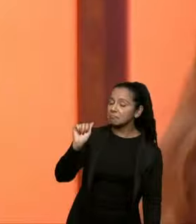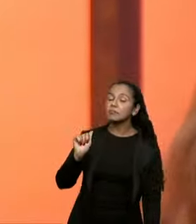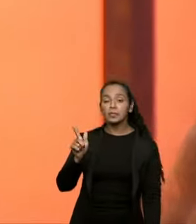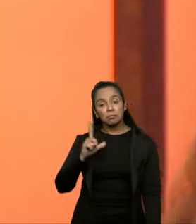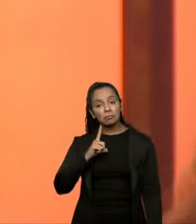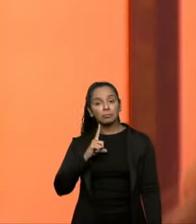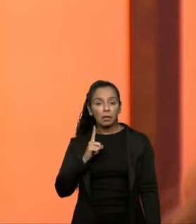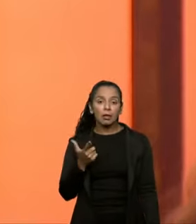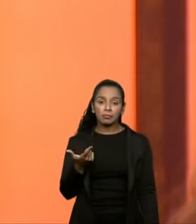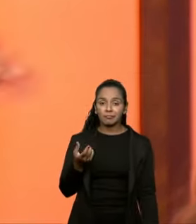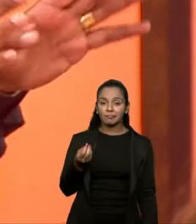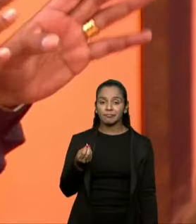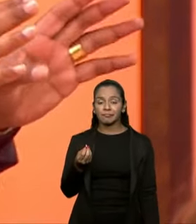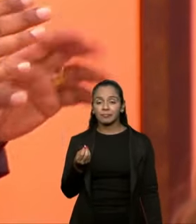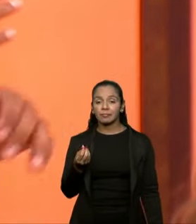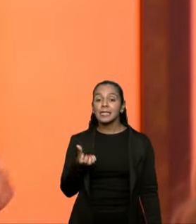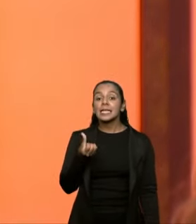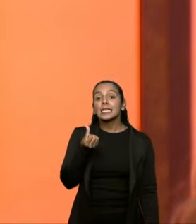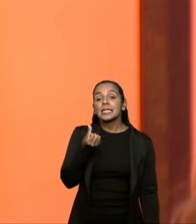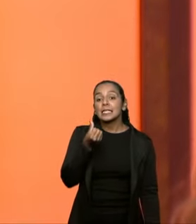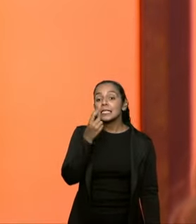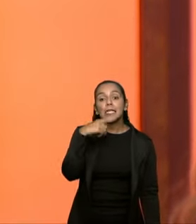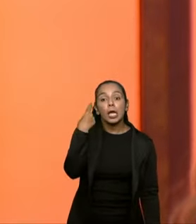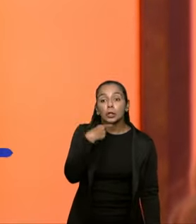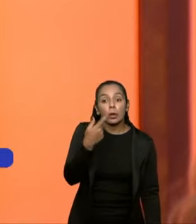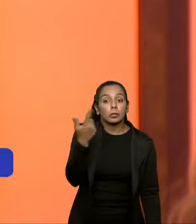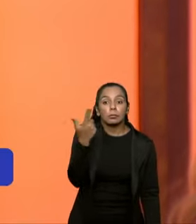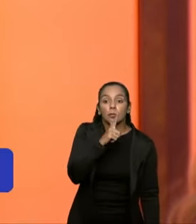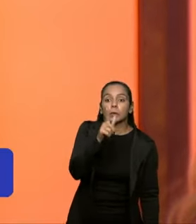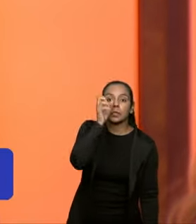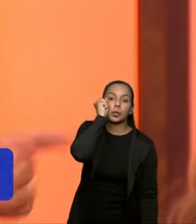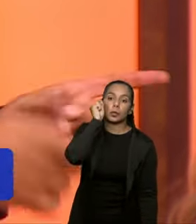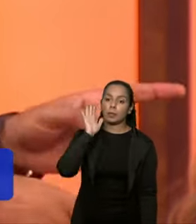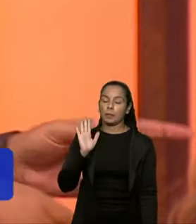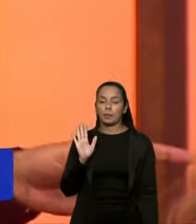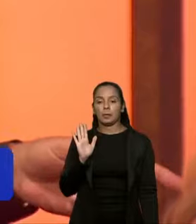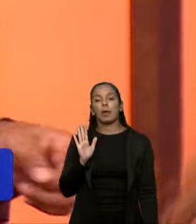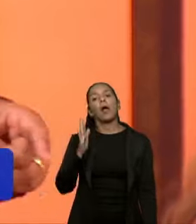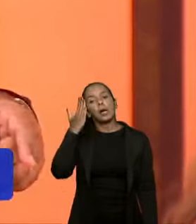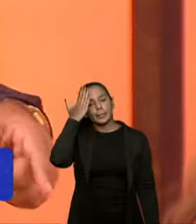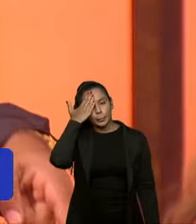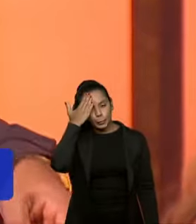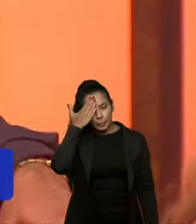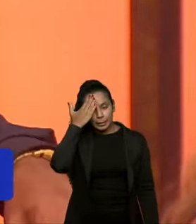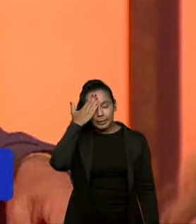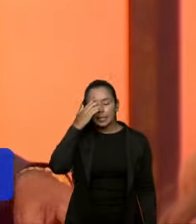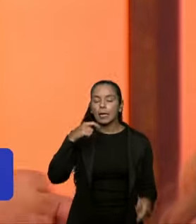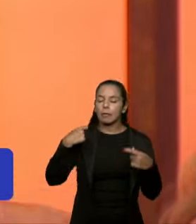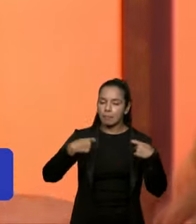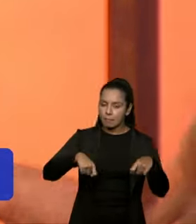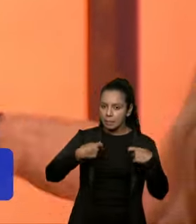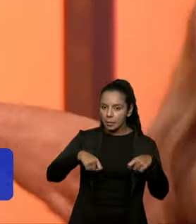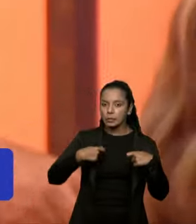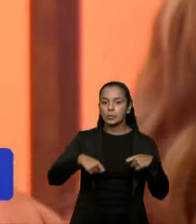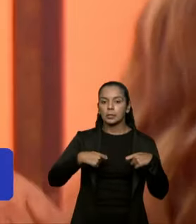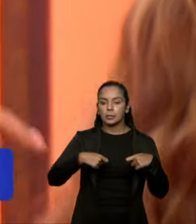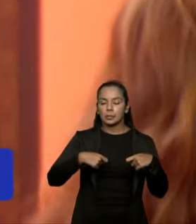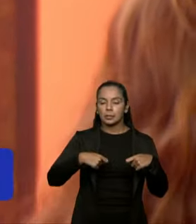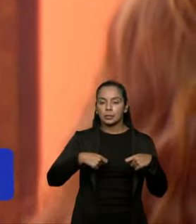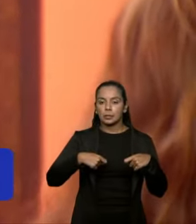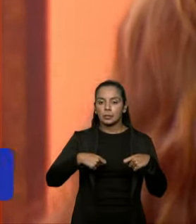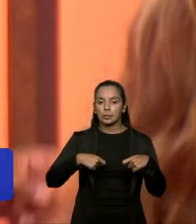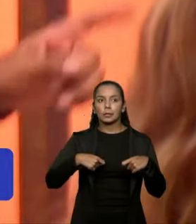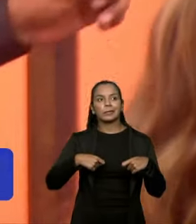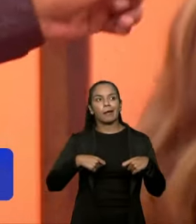lá 6 horas para poder dormir. E eu já sei que eu vou ter que pegar e encarar um